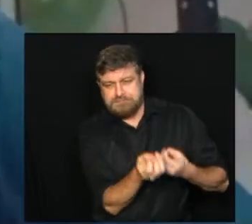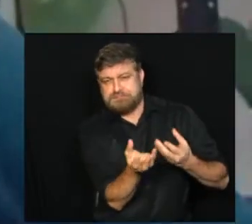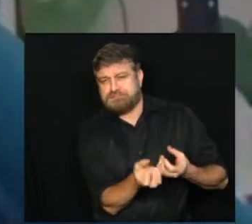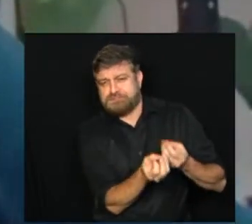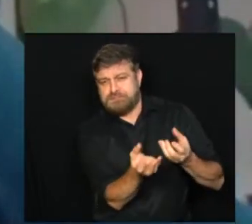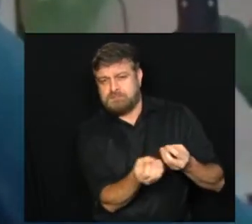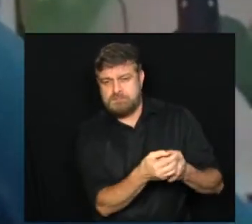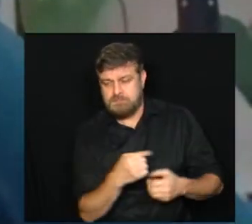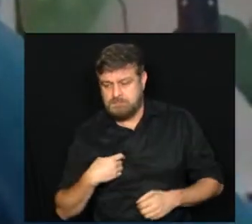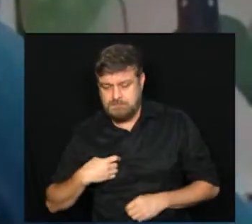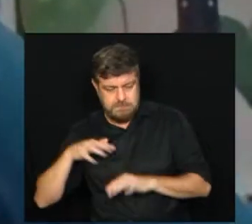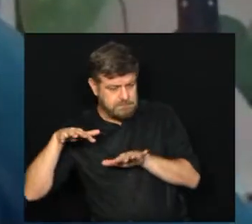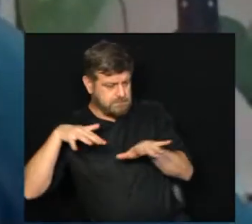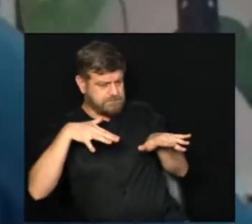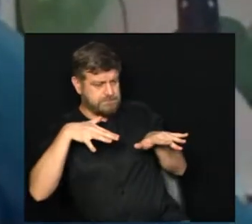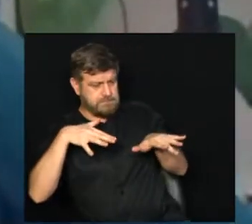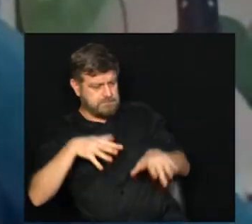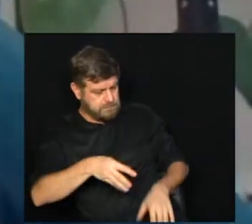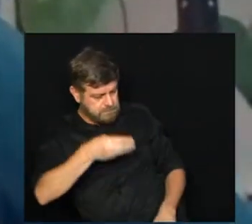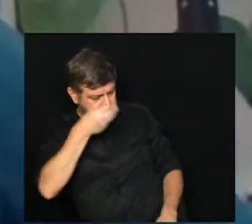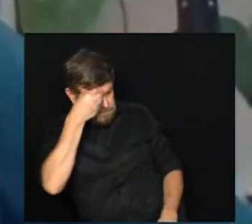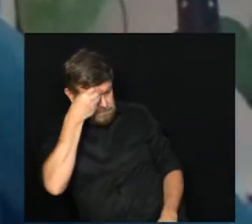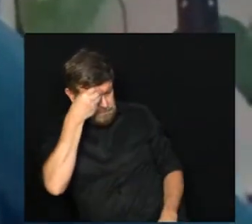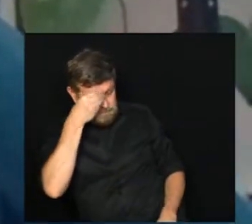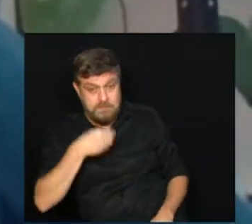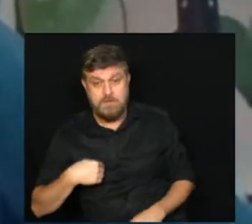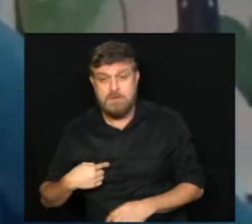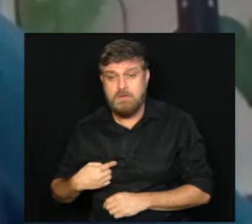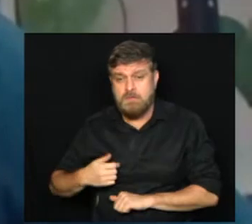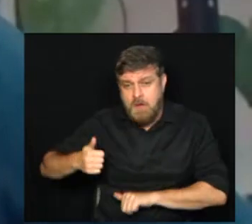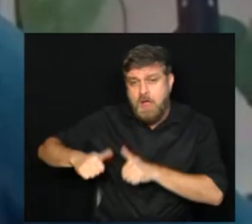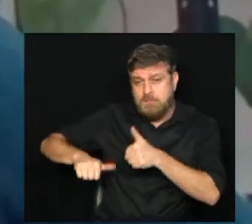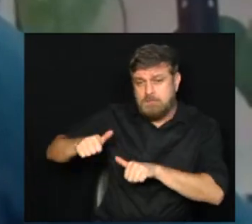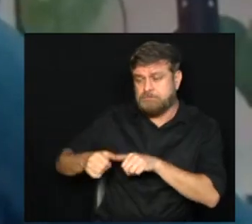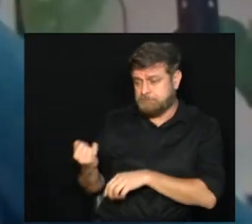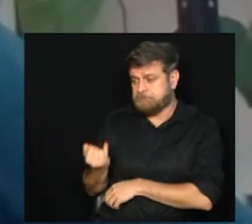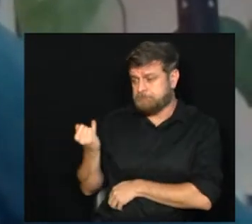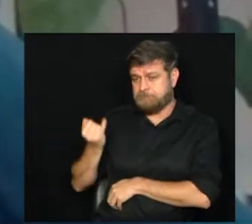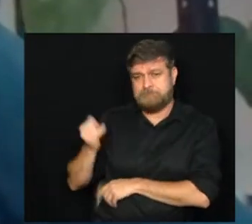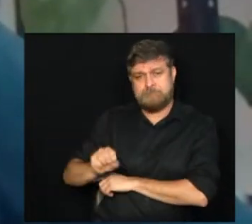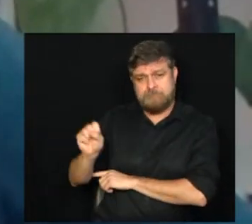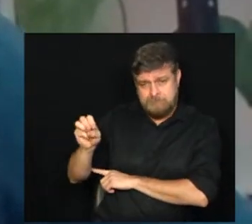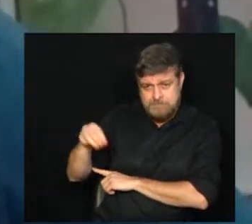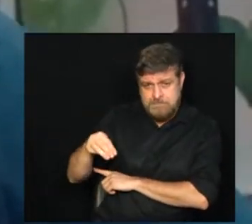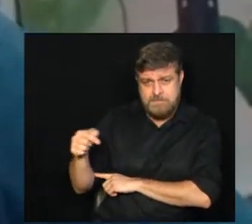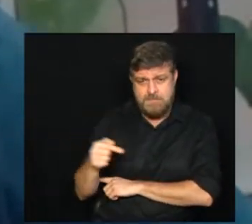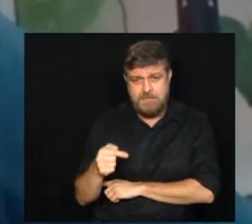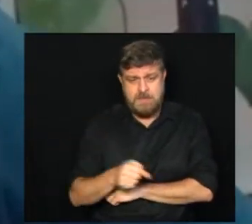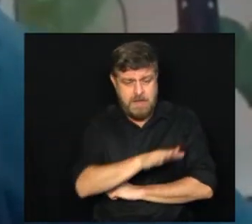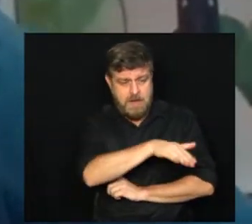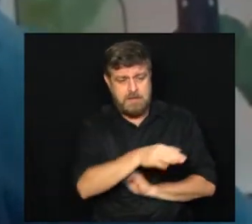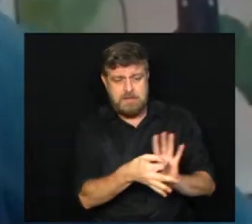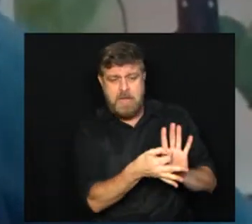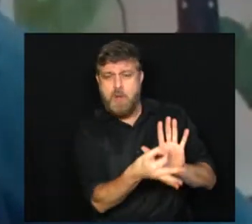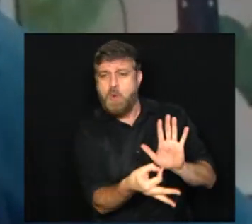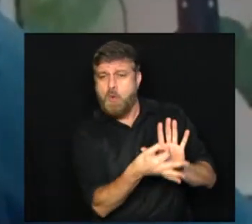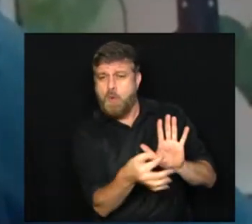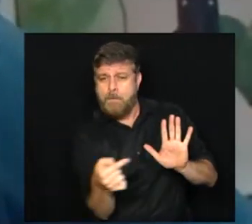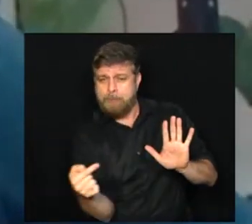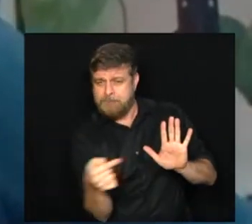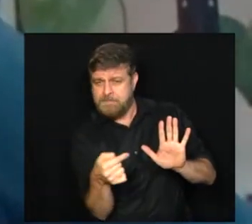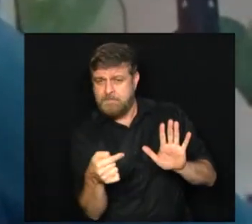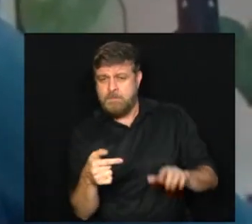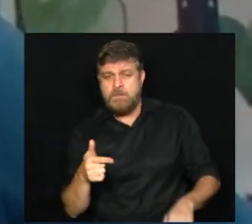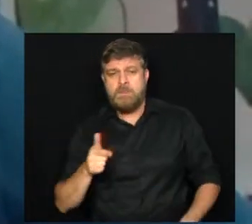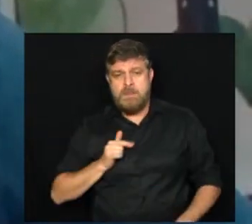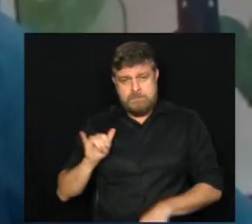realidade. Então, avalio que é importante vocês aprofundarem